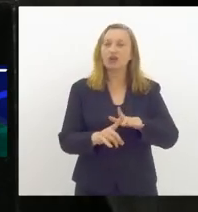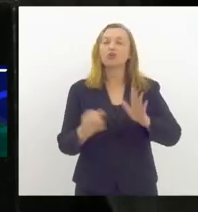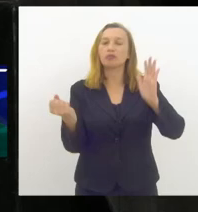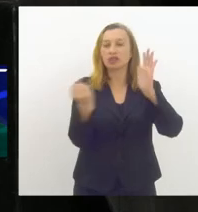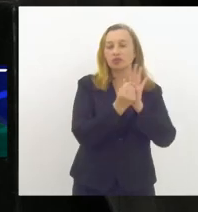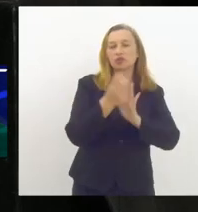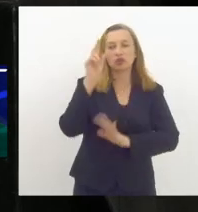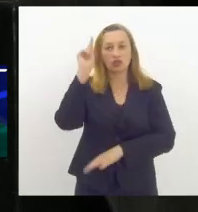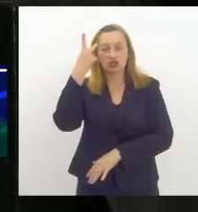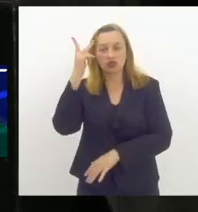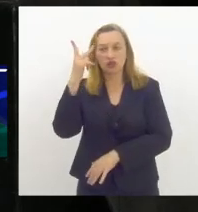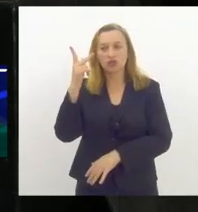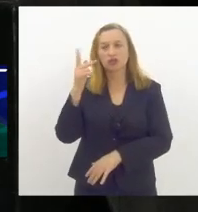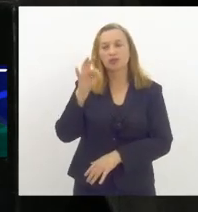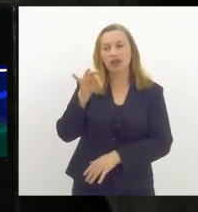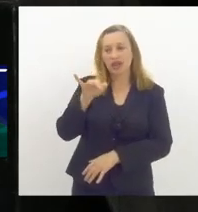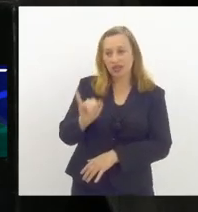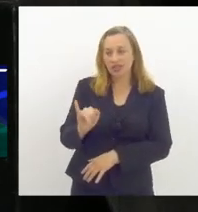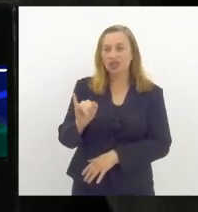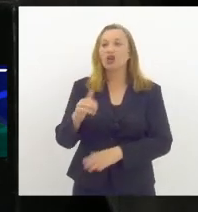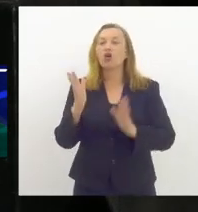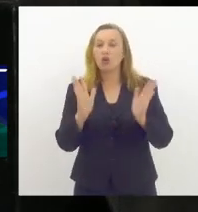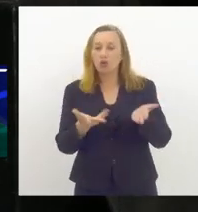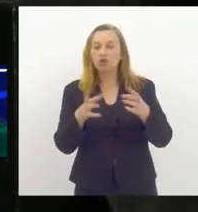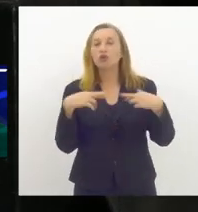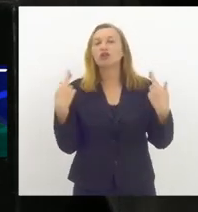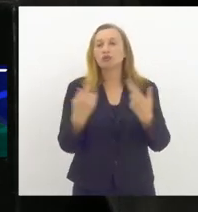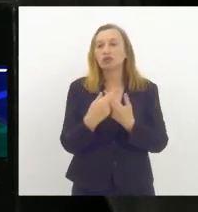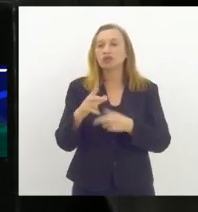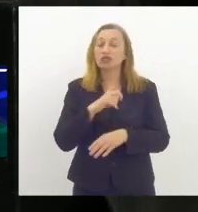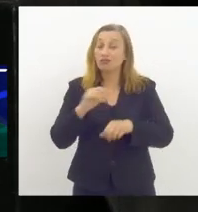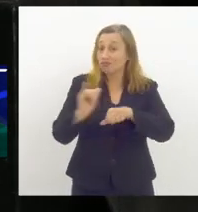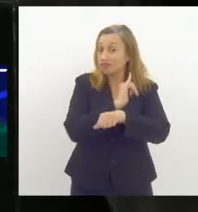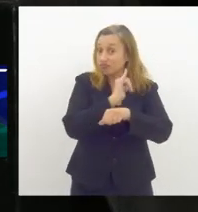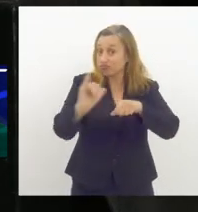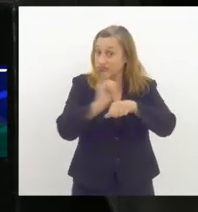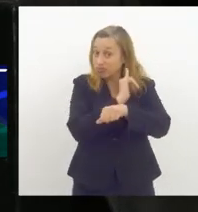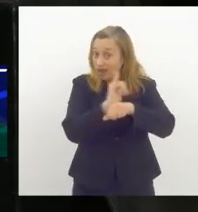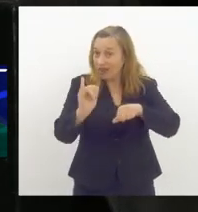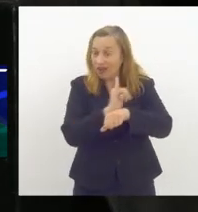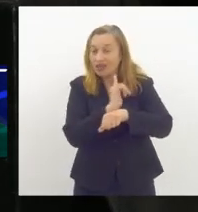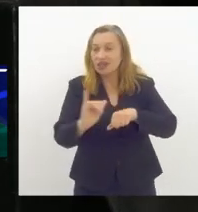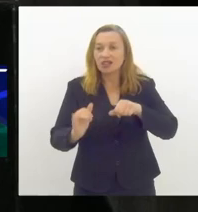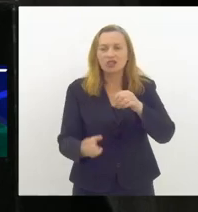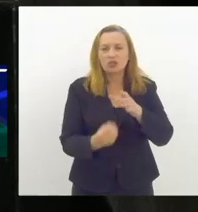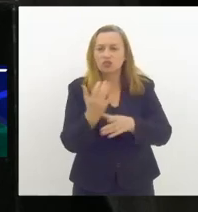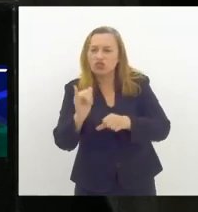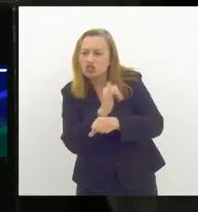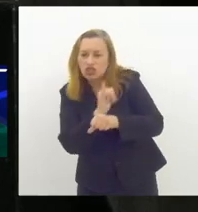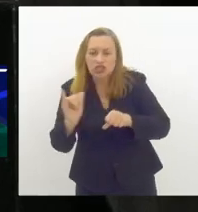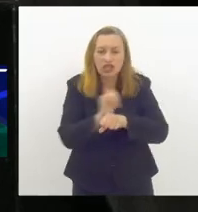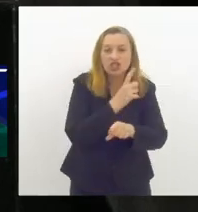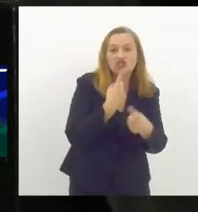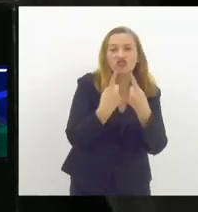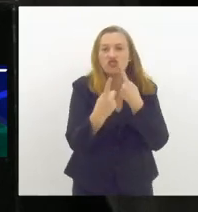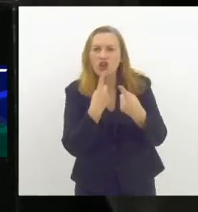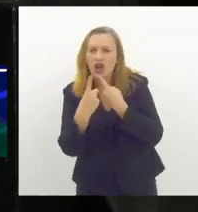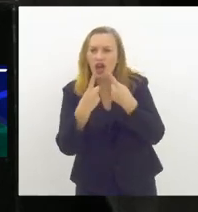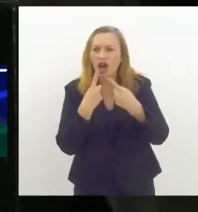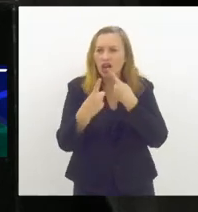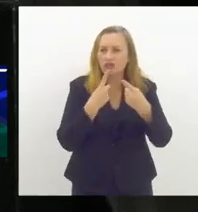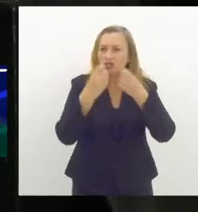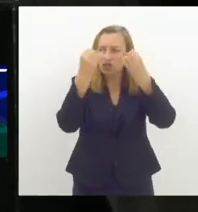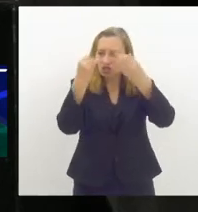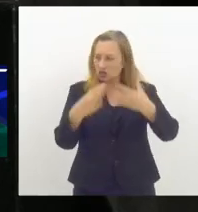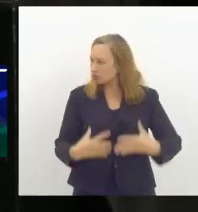de Paraty hoje teve inclusive uma reunião estratégica para construir alternativas de diálogo e